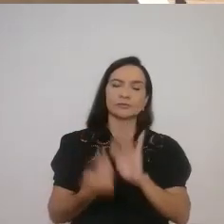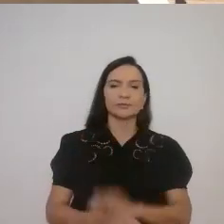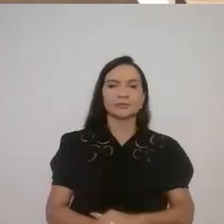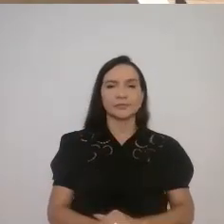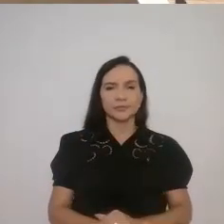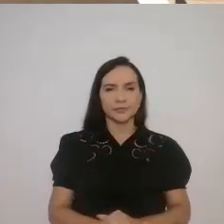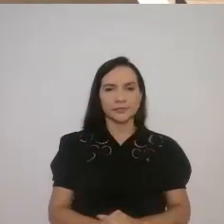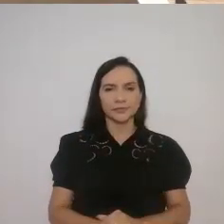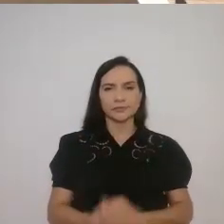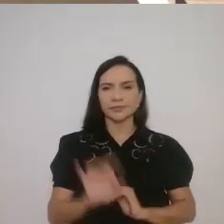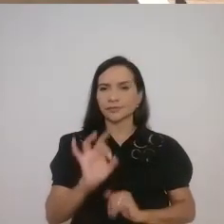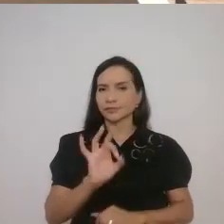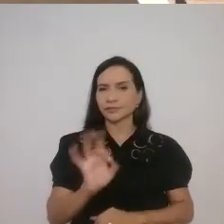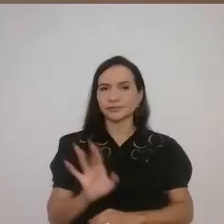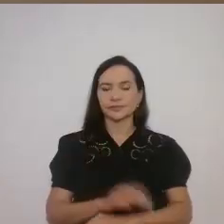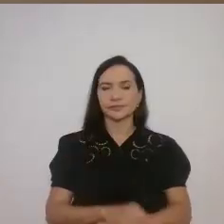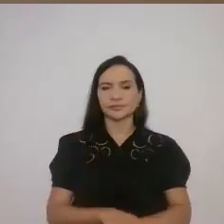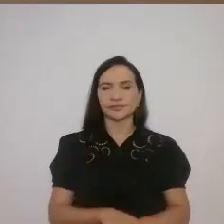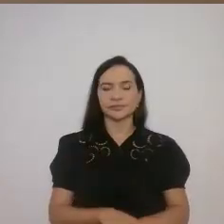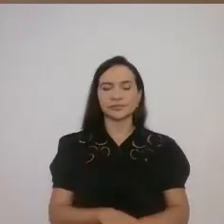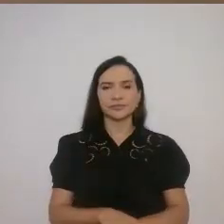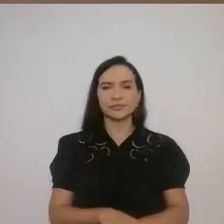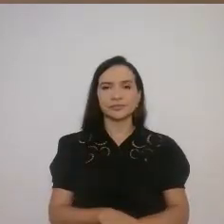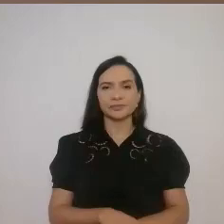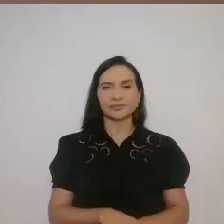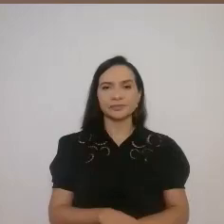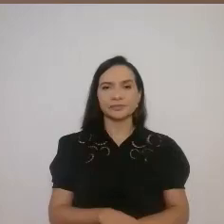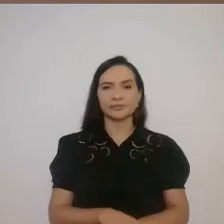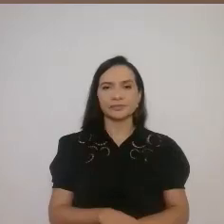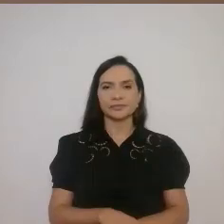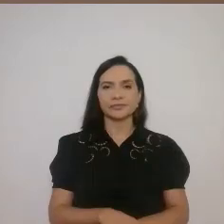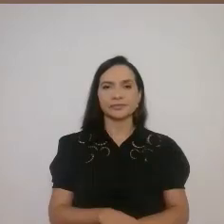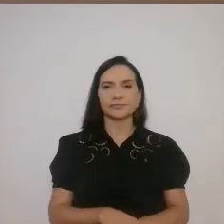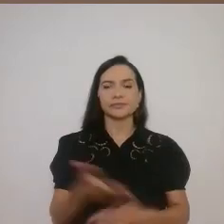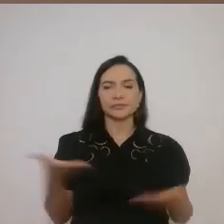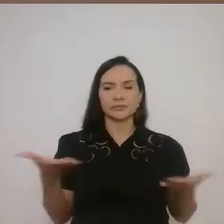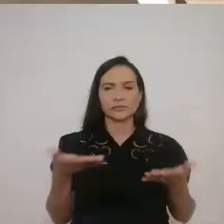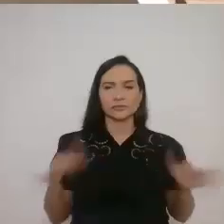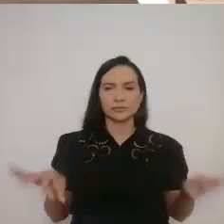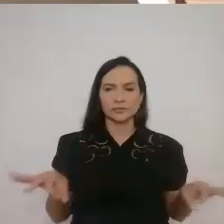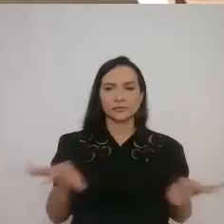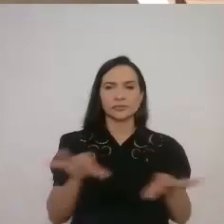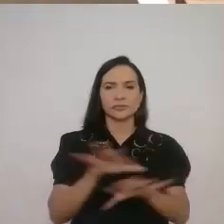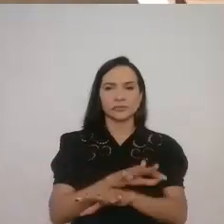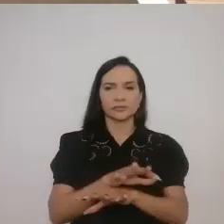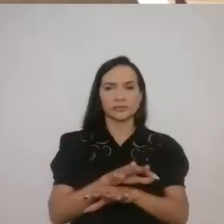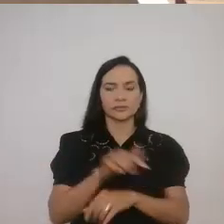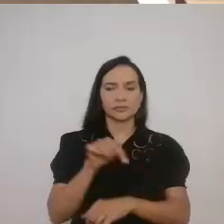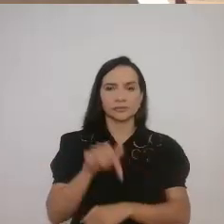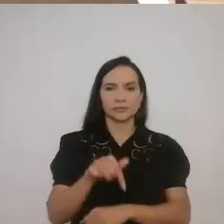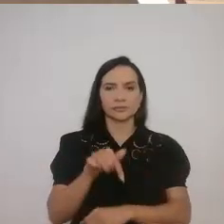Só isso. Nada mais havendo a tratar, declaro encerrada a nossa sessão.